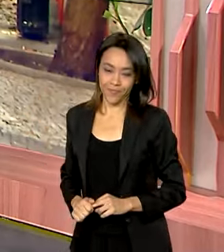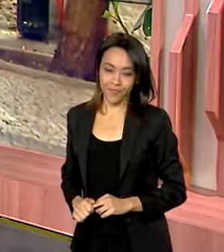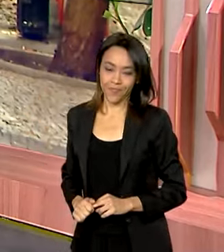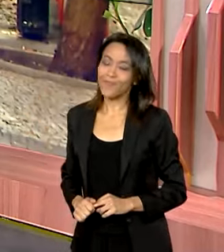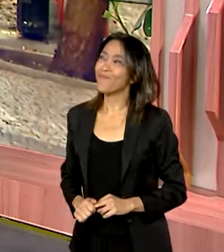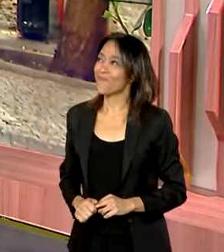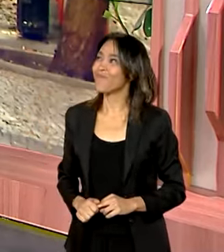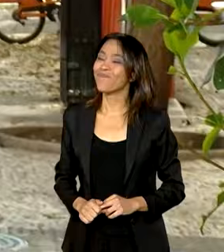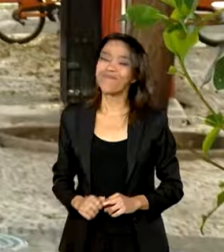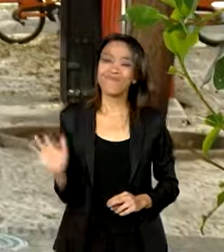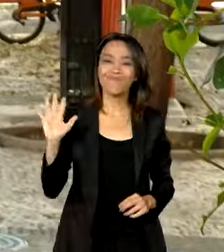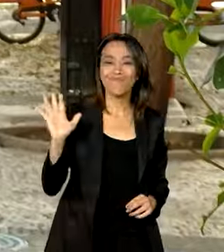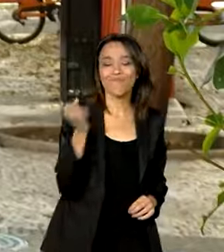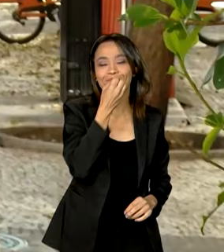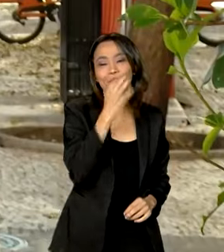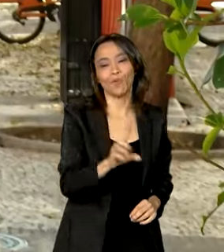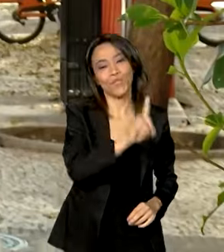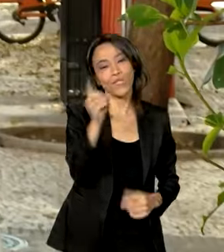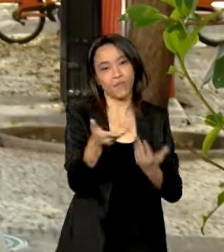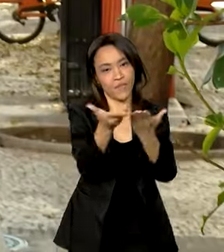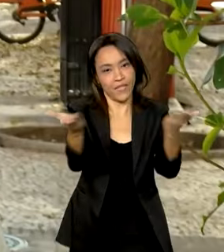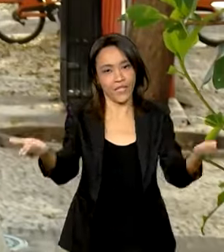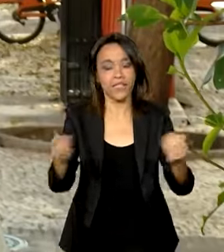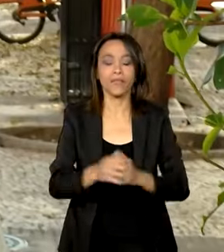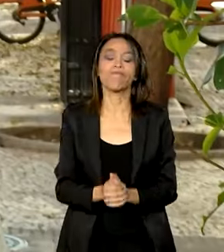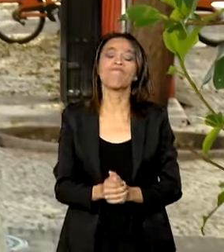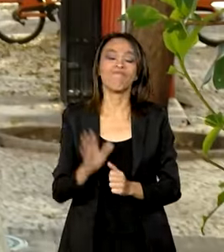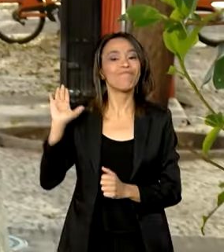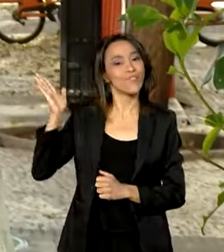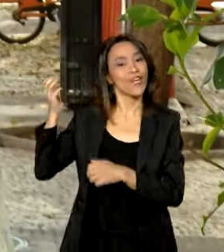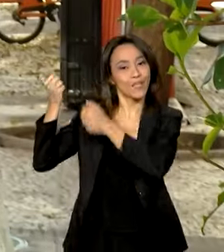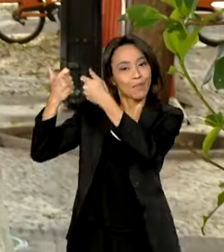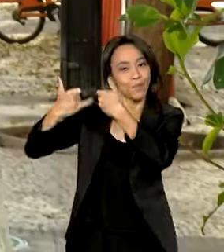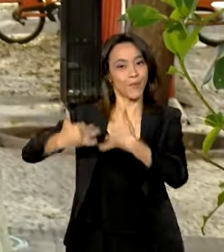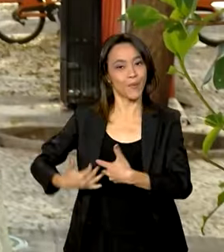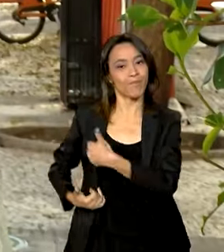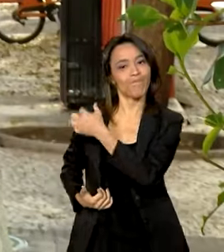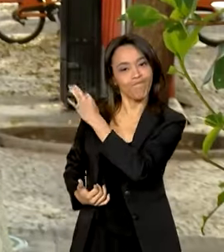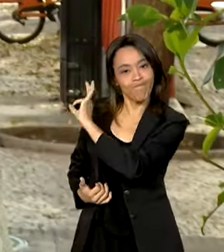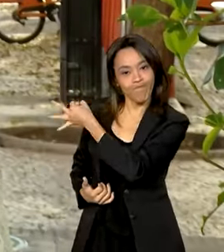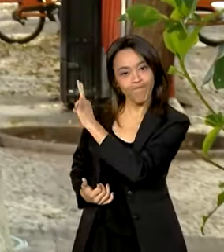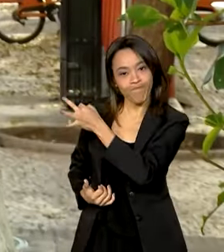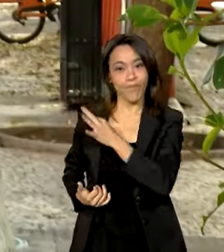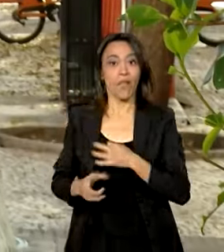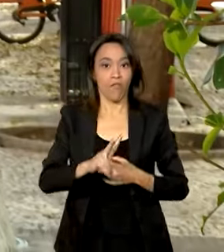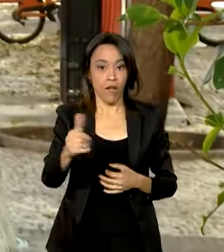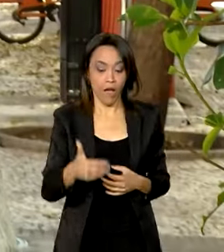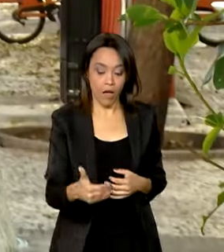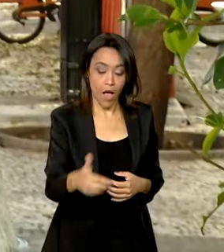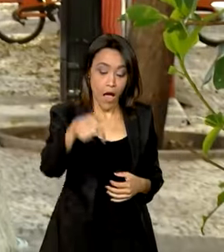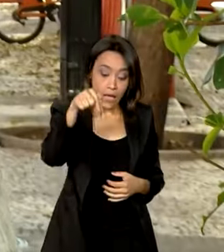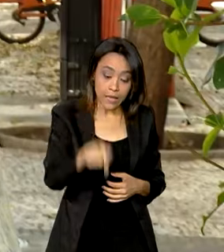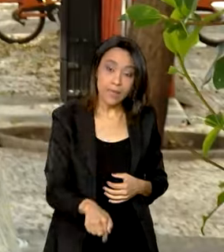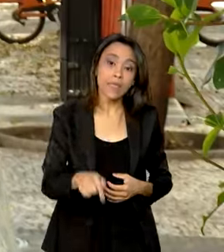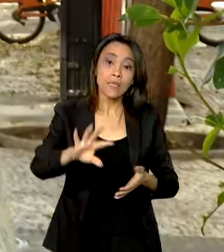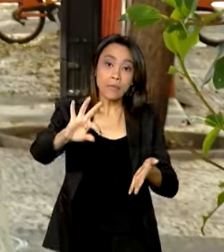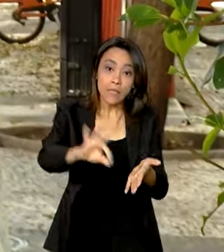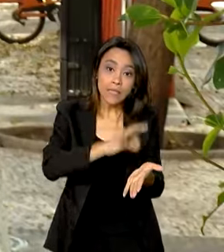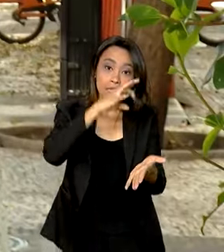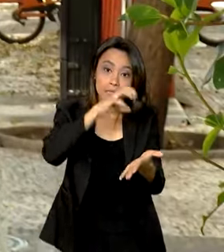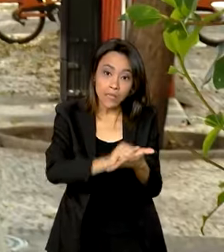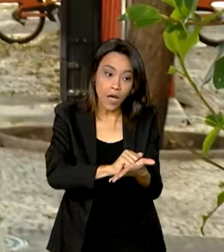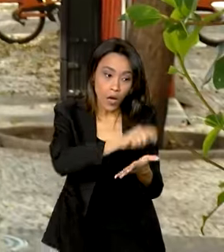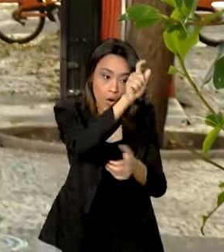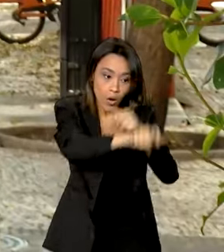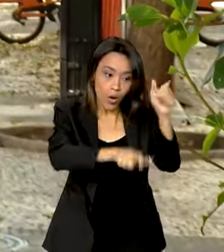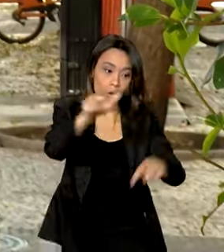Oi, Karine, bom dia para você, bom dia a todos. Olha, Karine, como você disse, devem declarar, né, matrículas no programa Escola em